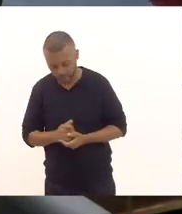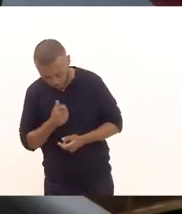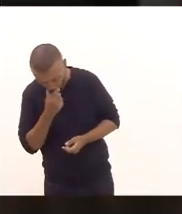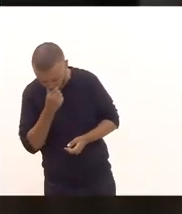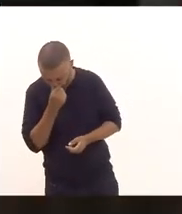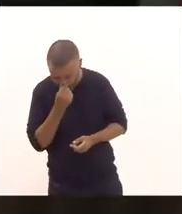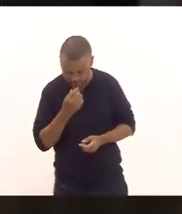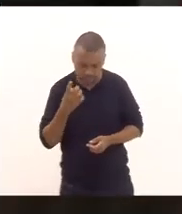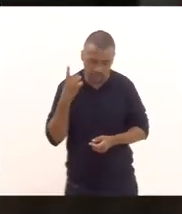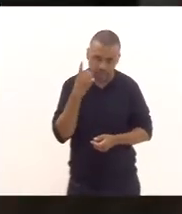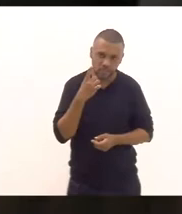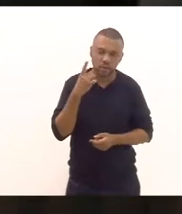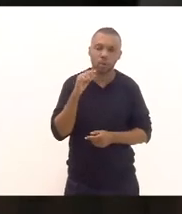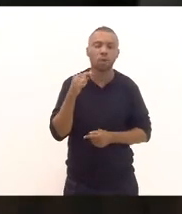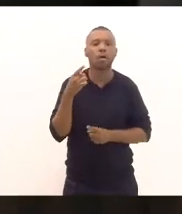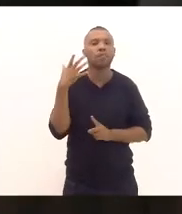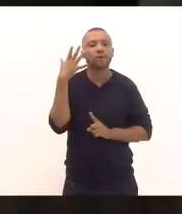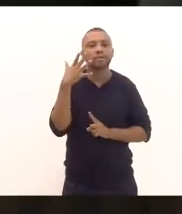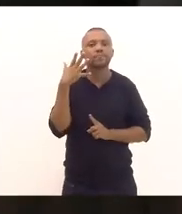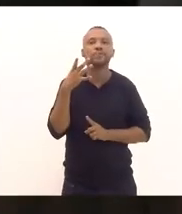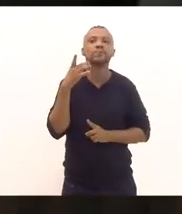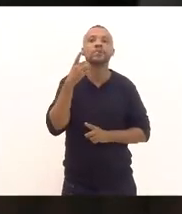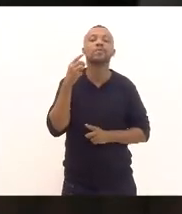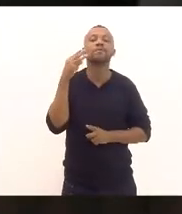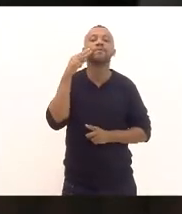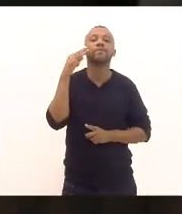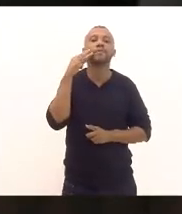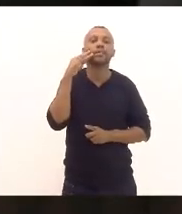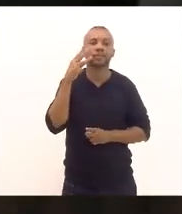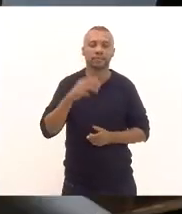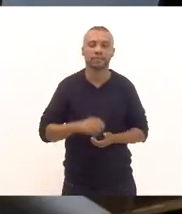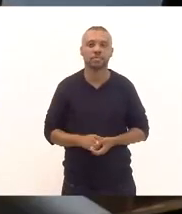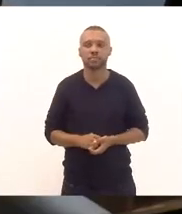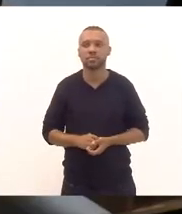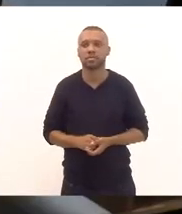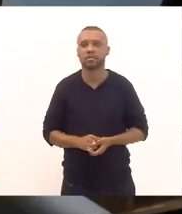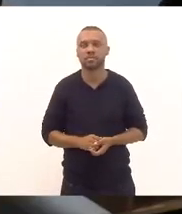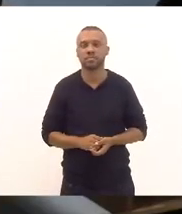o deputado próxima temporada o Deputado waldeck Carneiro